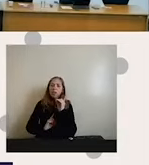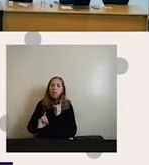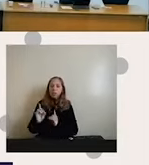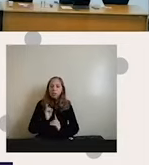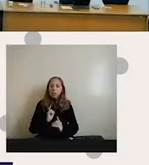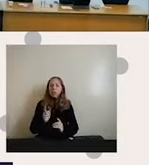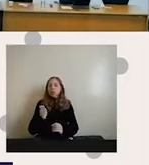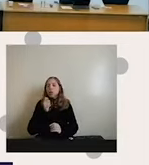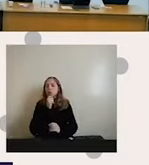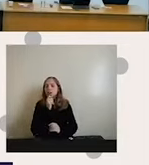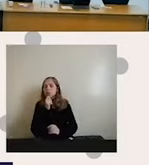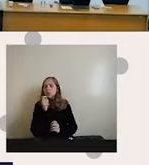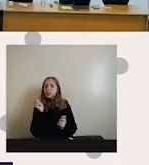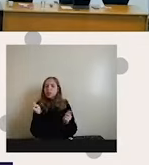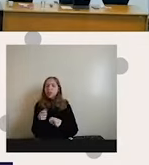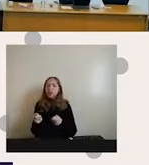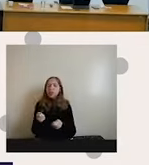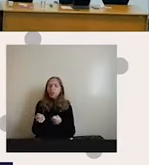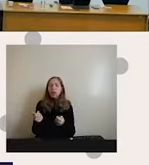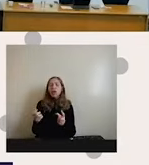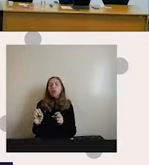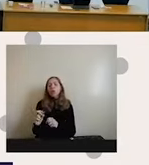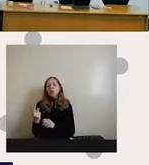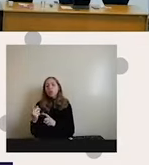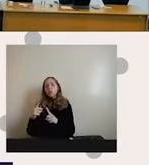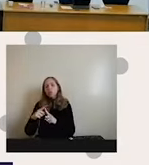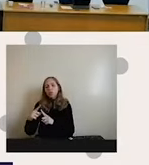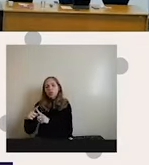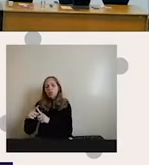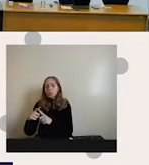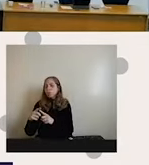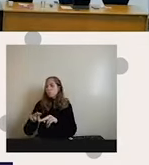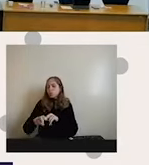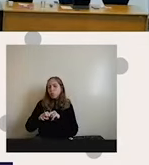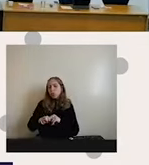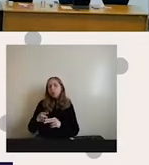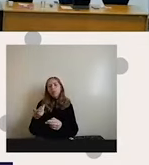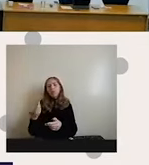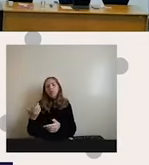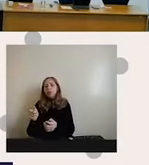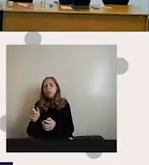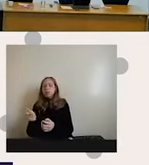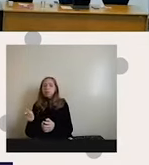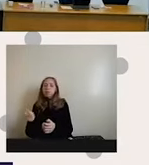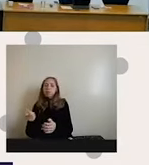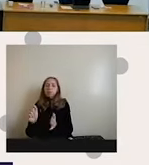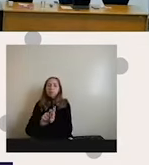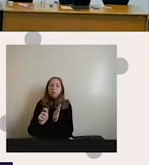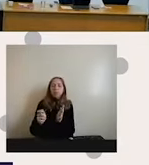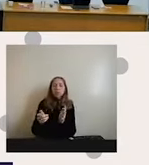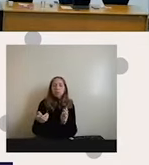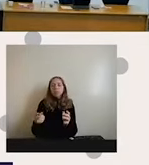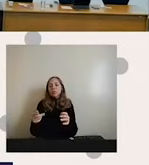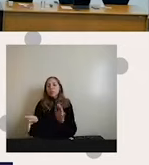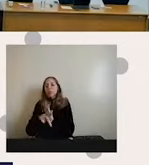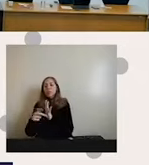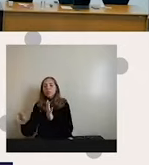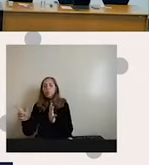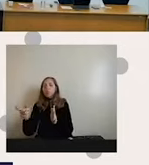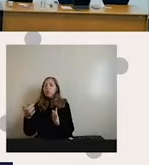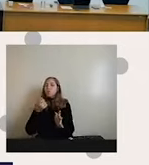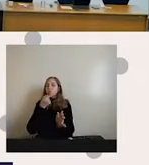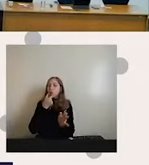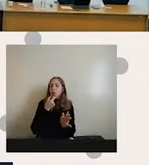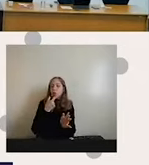forma, seja por uma via medicamentosa, por psicoterapia, etc., né? Qual foi o grau de influência desse trabalho para fazer